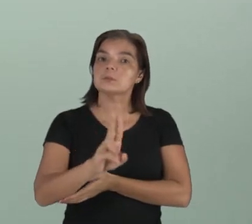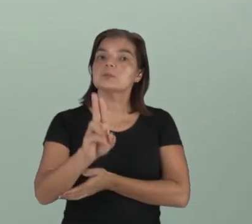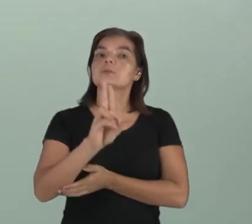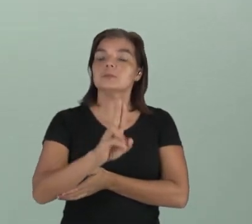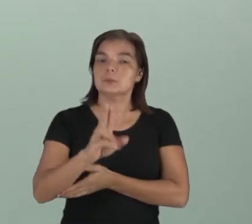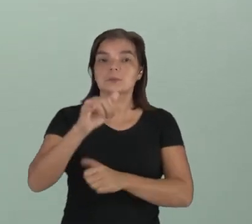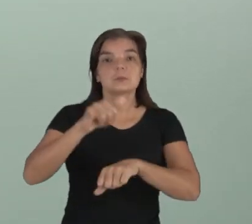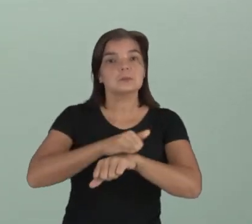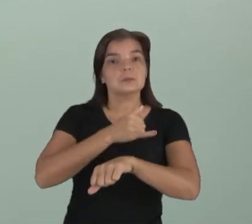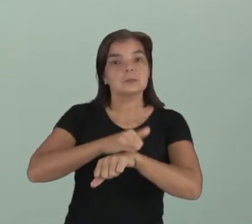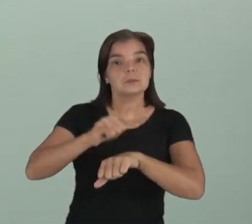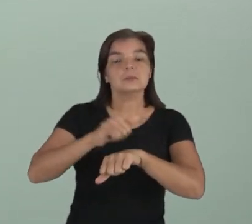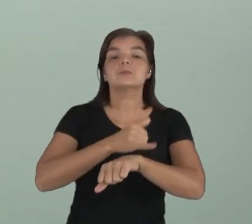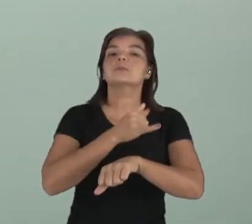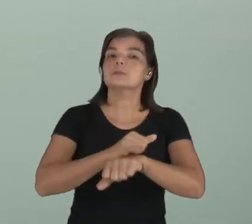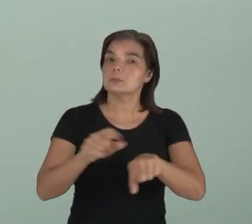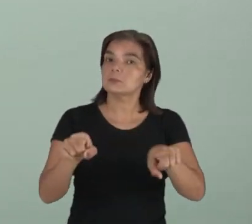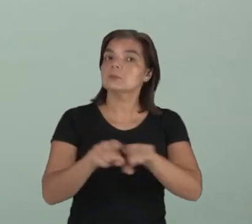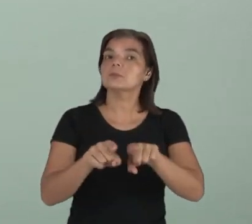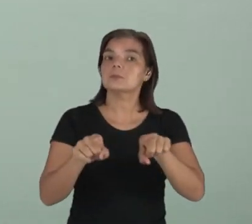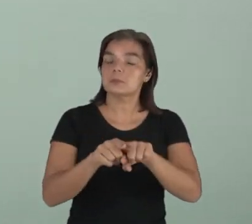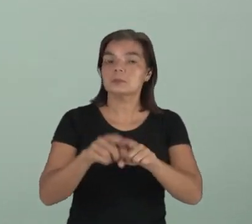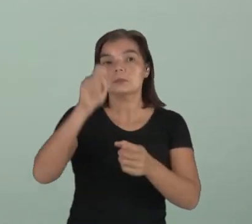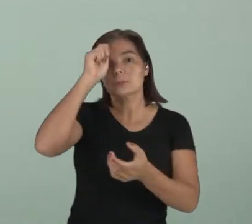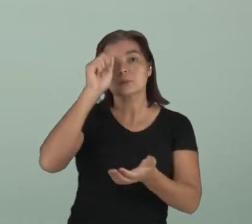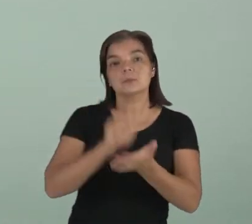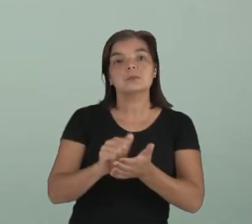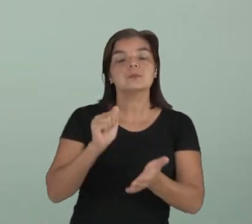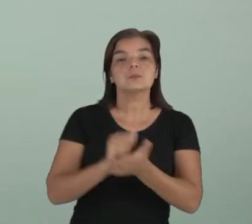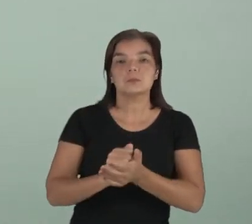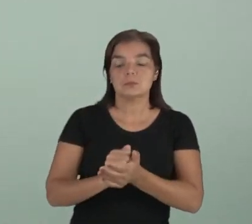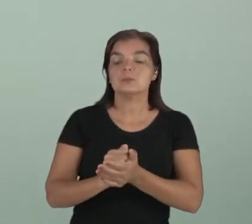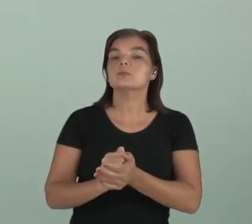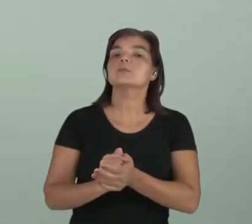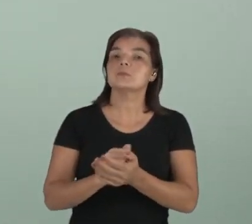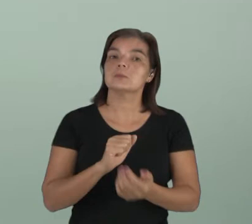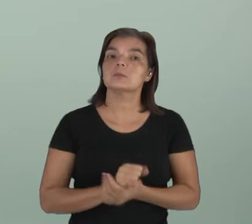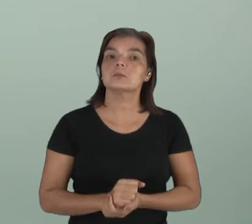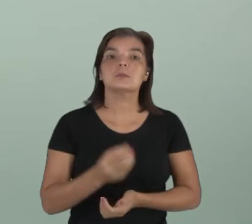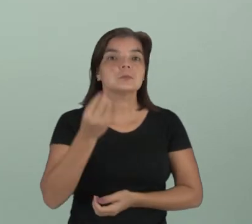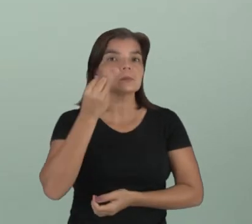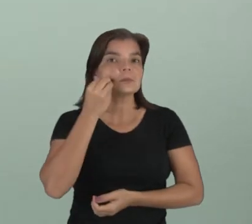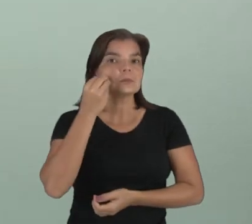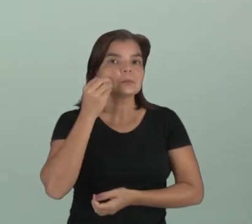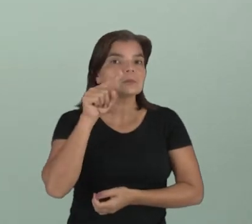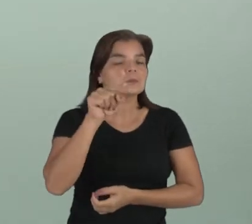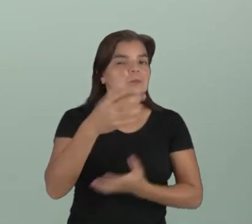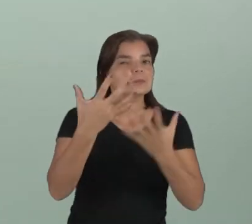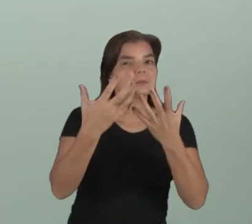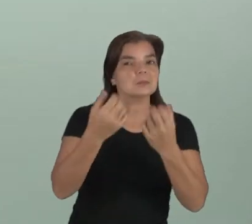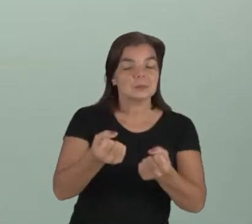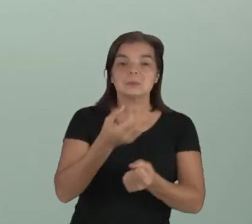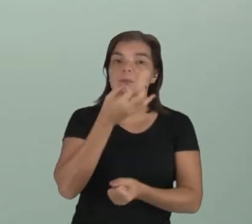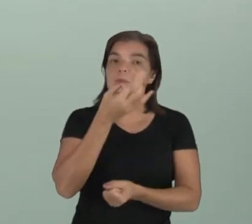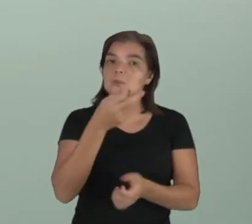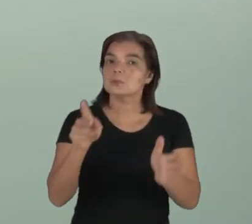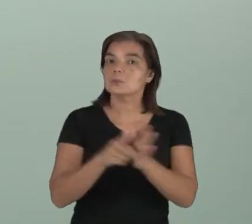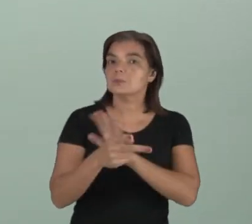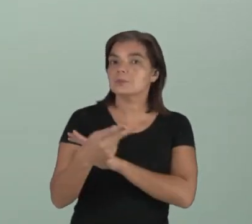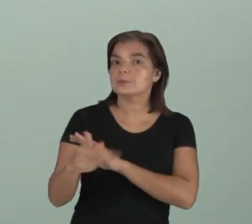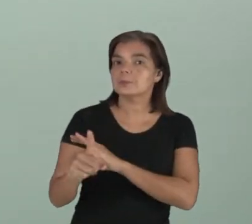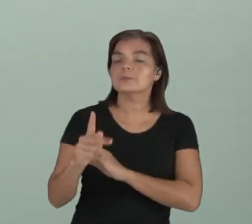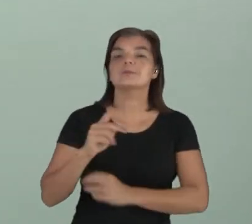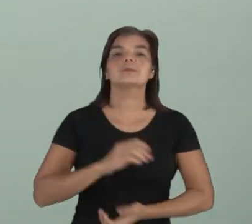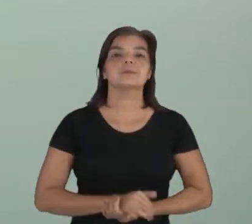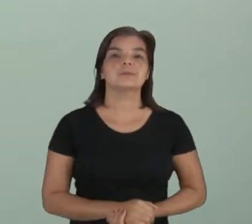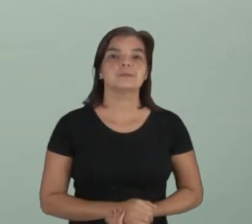utiliza, as estratégias argumentativas que o articulista utiliza para tentar convencer o leitor do